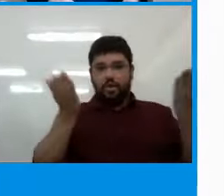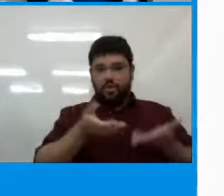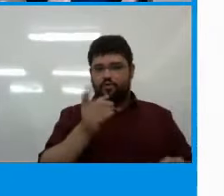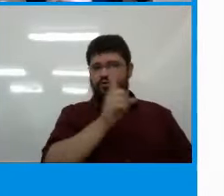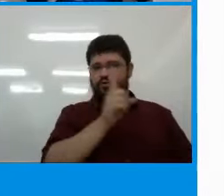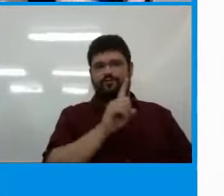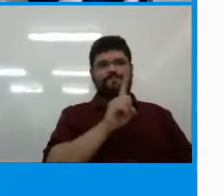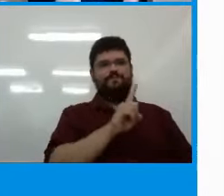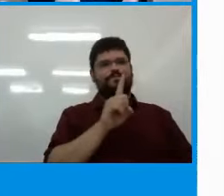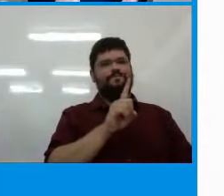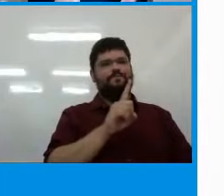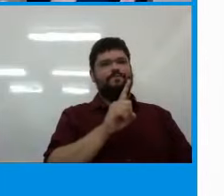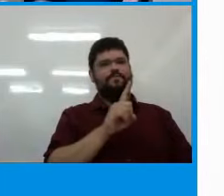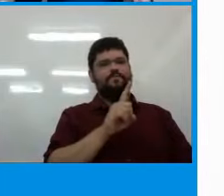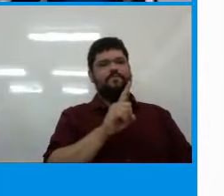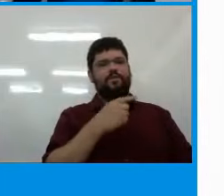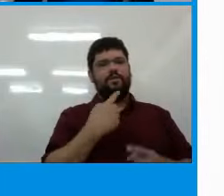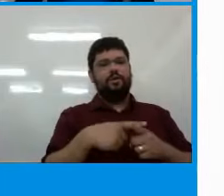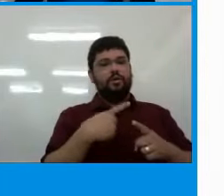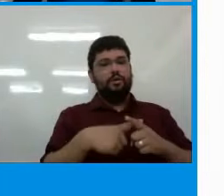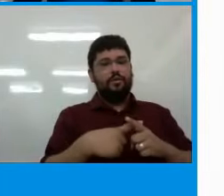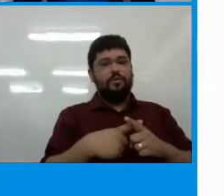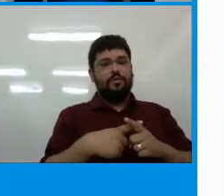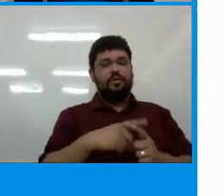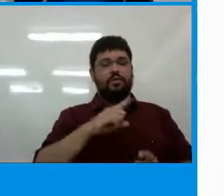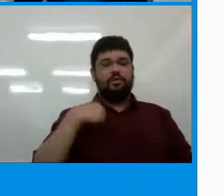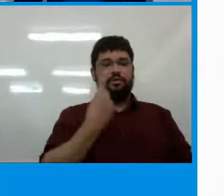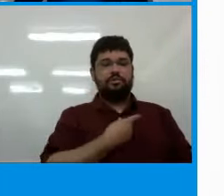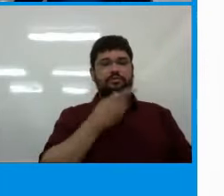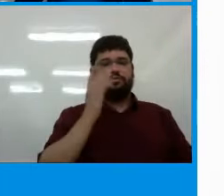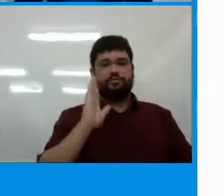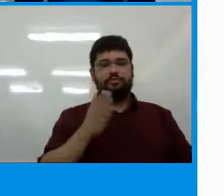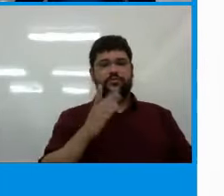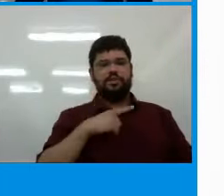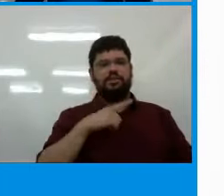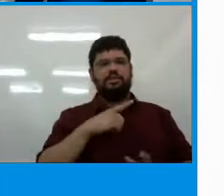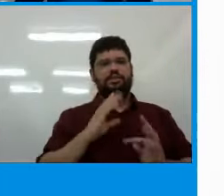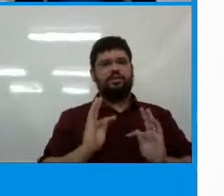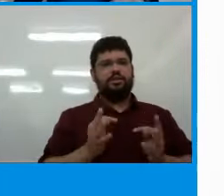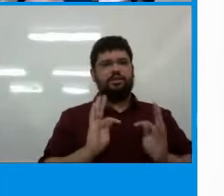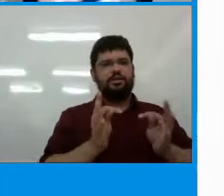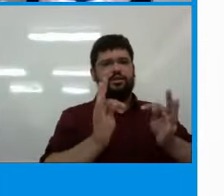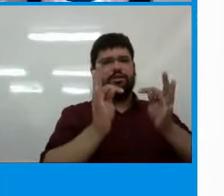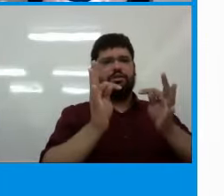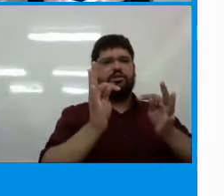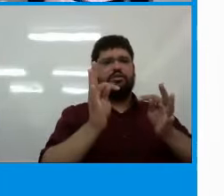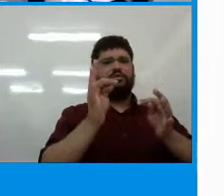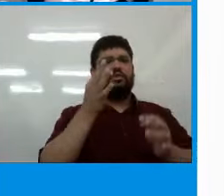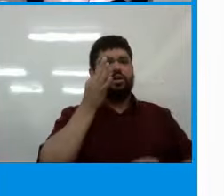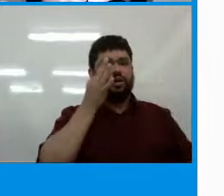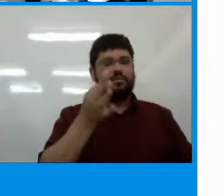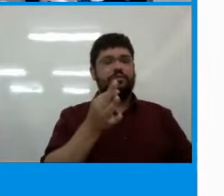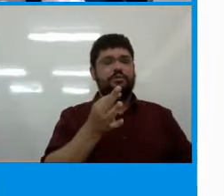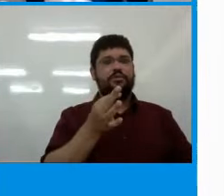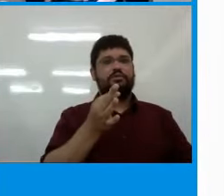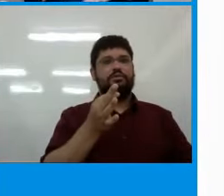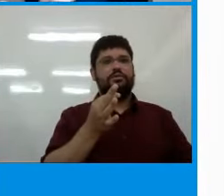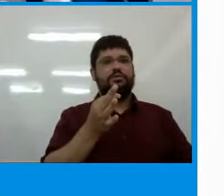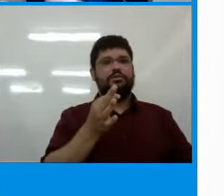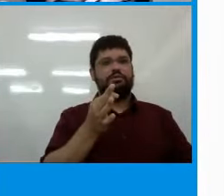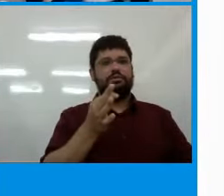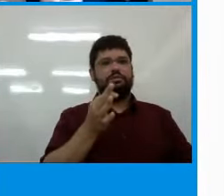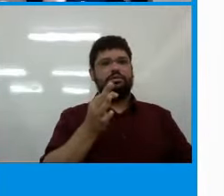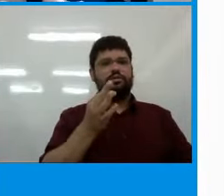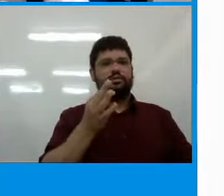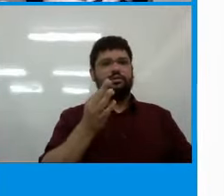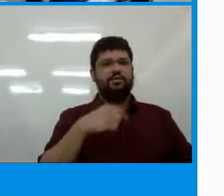com a pandemia. Né? A gente já tinha ali a tecnologia presente em nossas vidas, talvez no modo automático